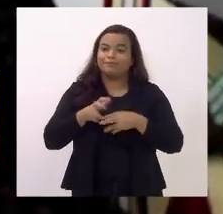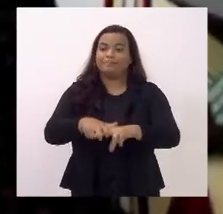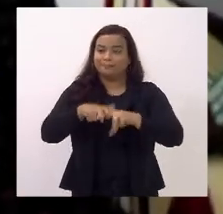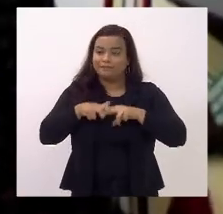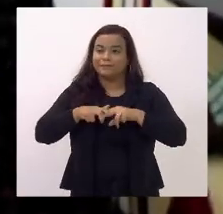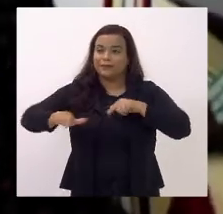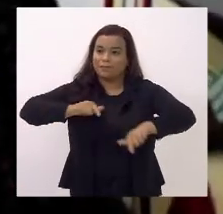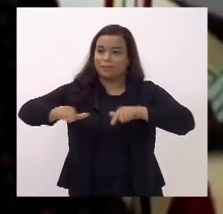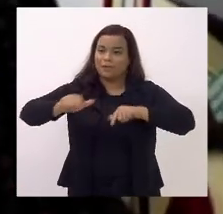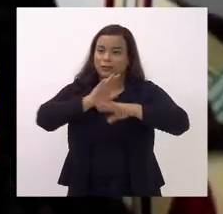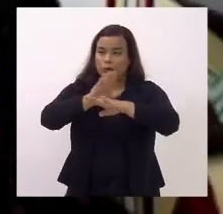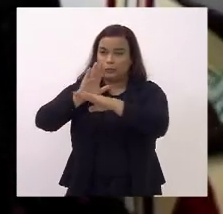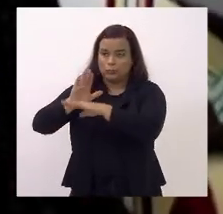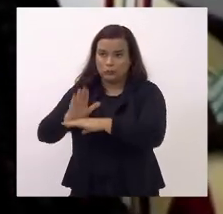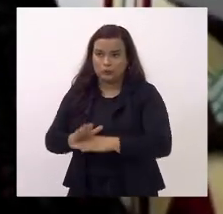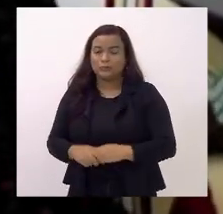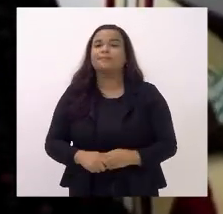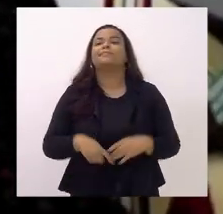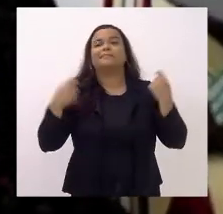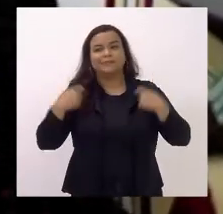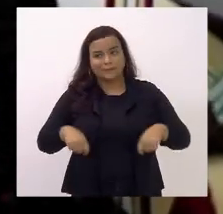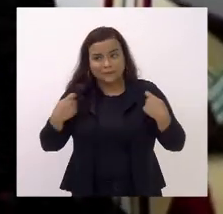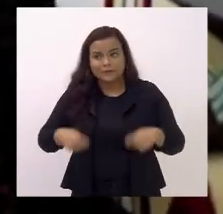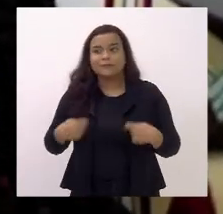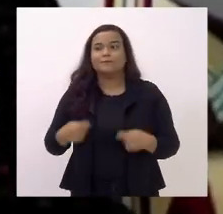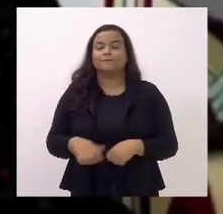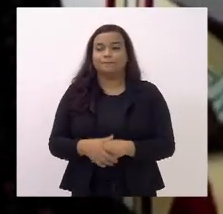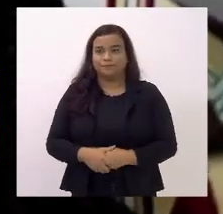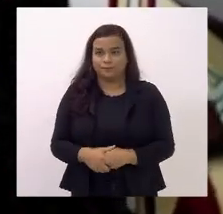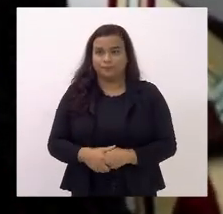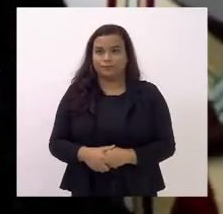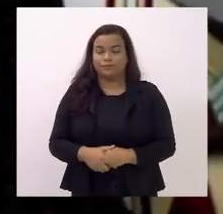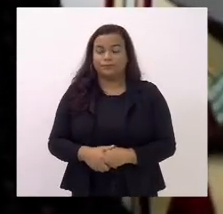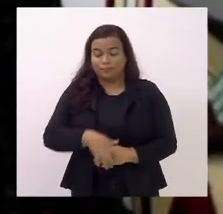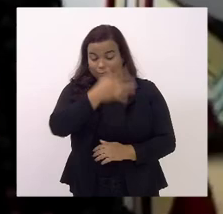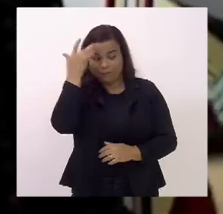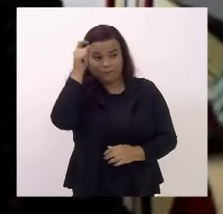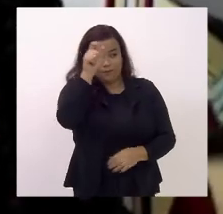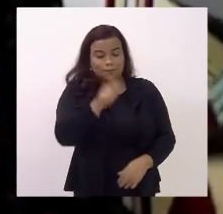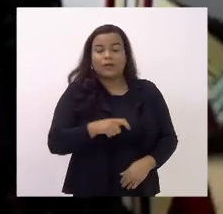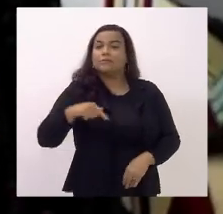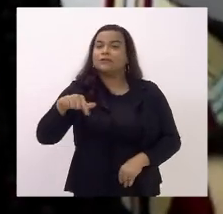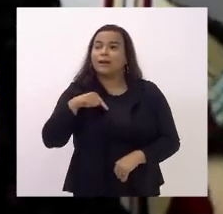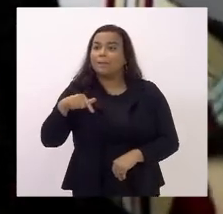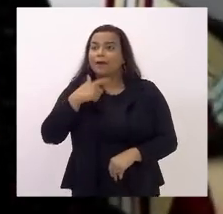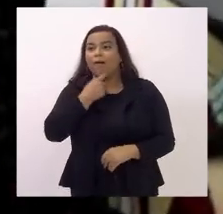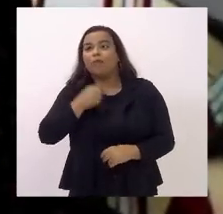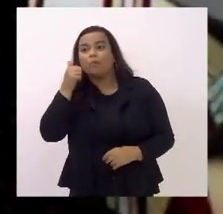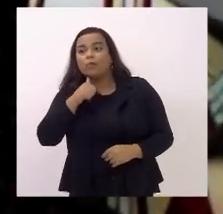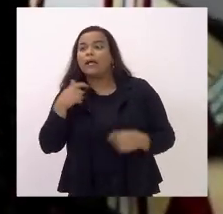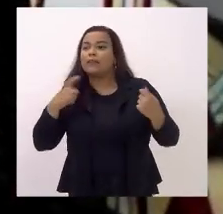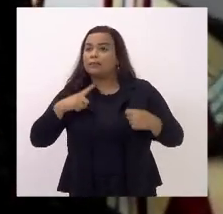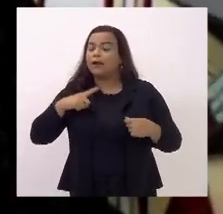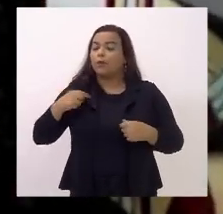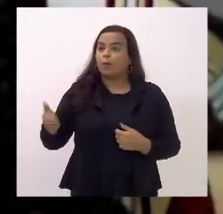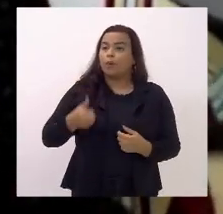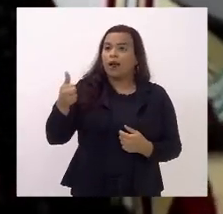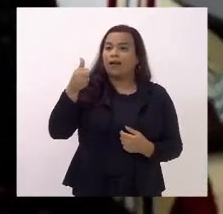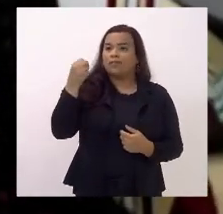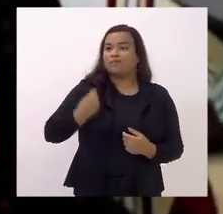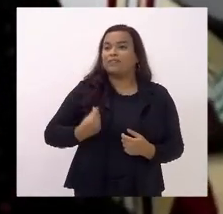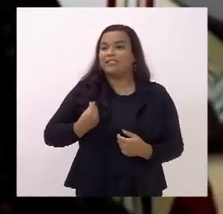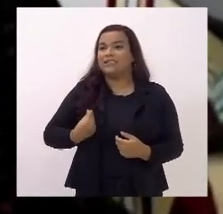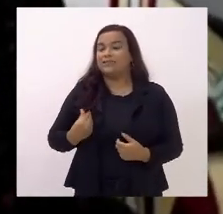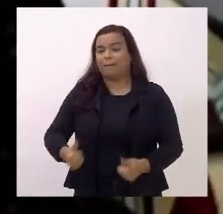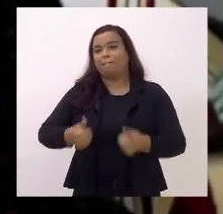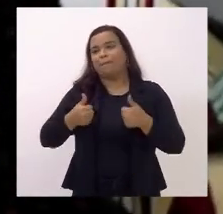dos trabalhadores. Nós precisamos que, minimamente, o trabalhador e a trabalhadora possa ter qualidade de vida e